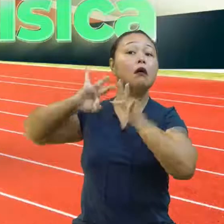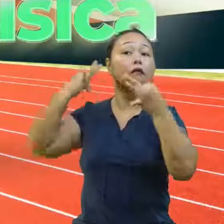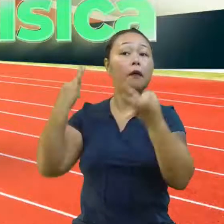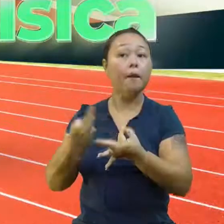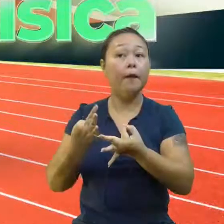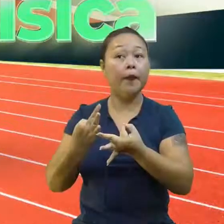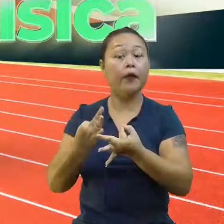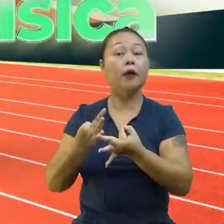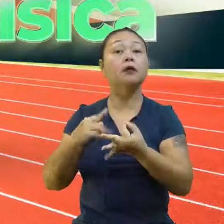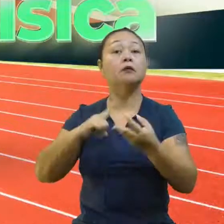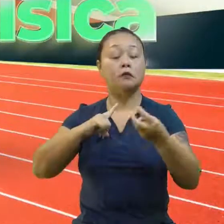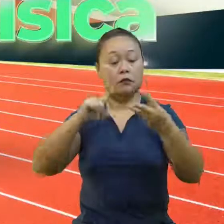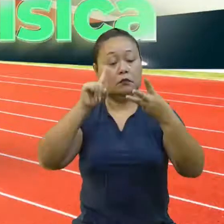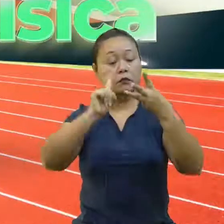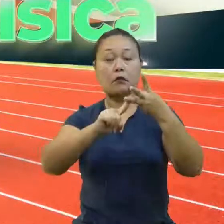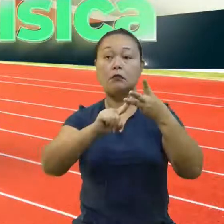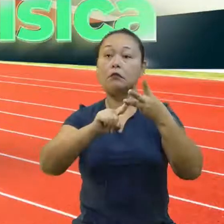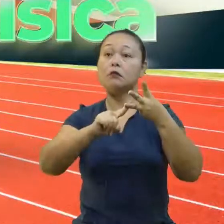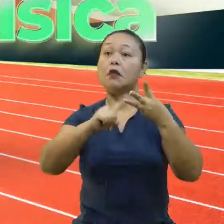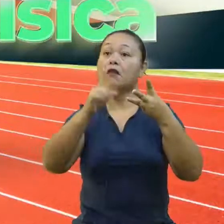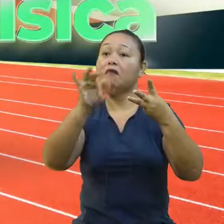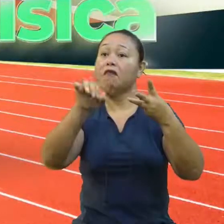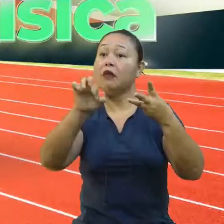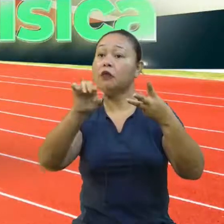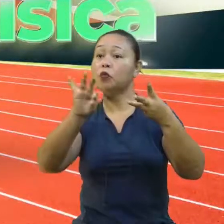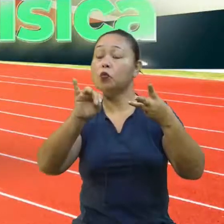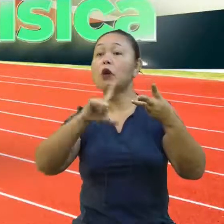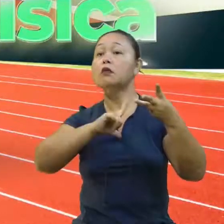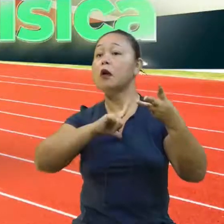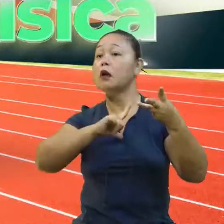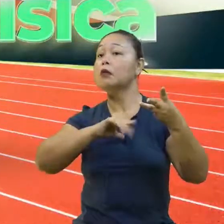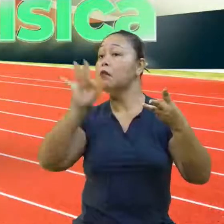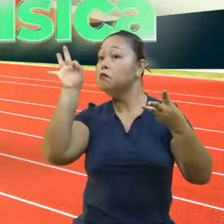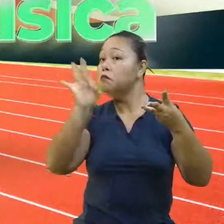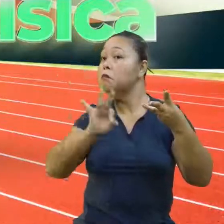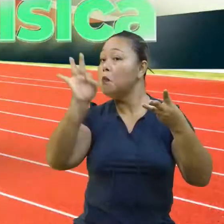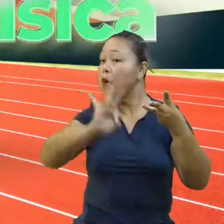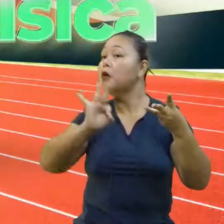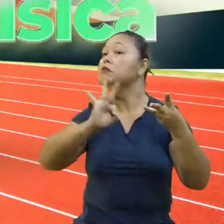então eu já tenho 3 fatores. Eu tenho uma probabilidade muito